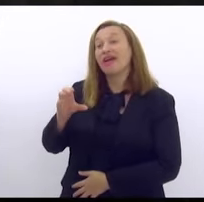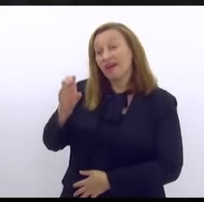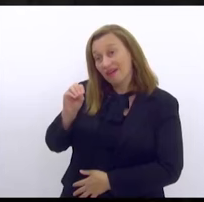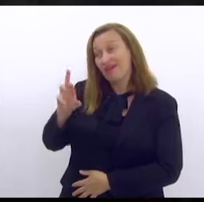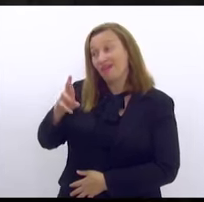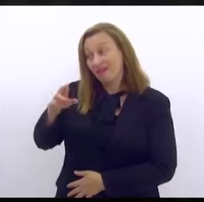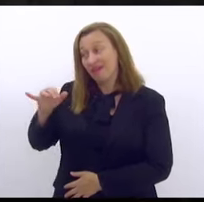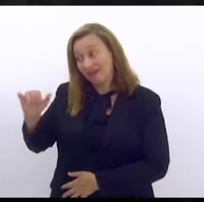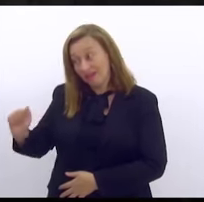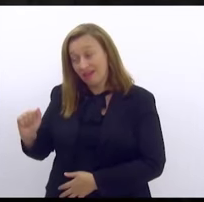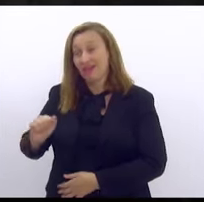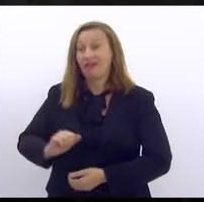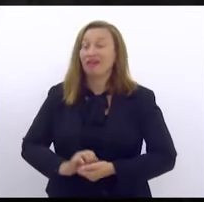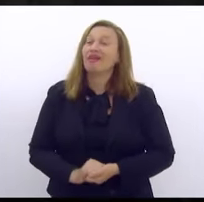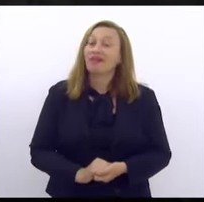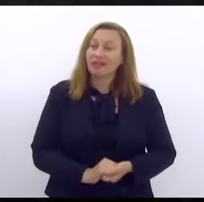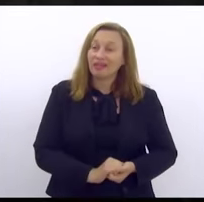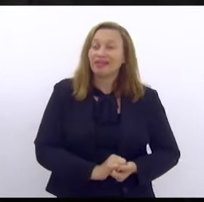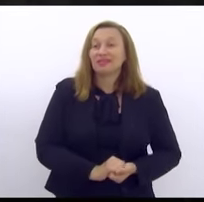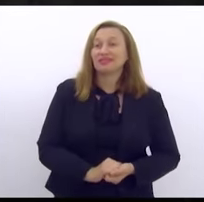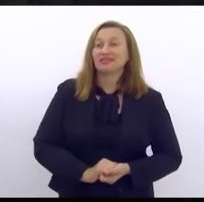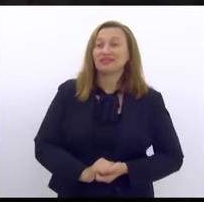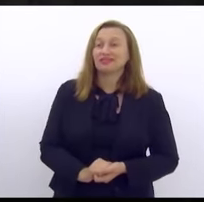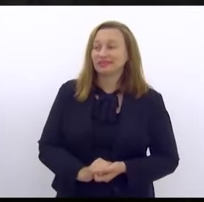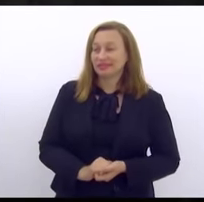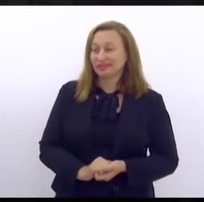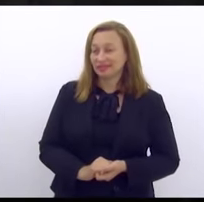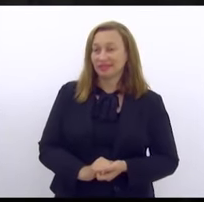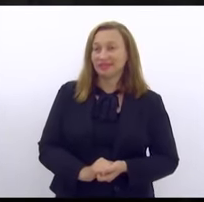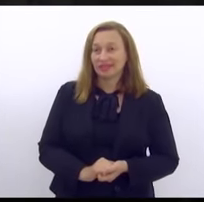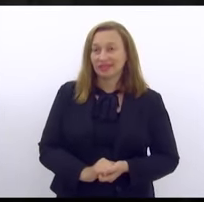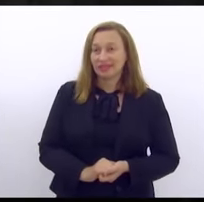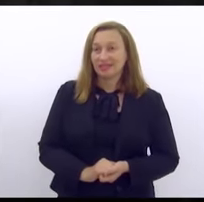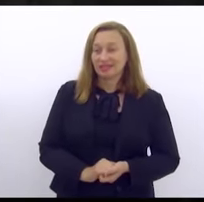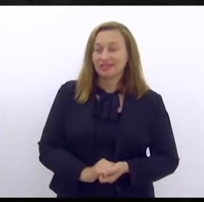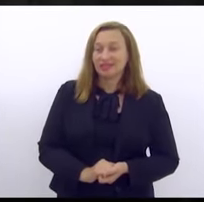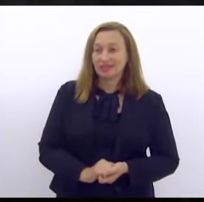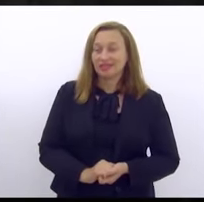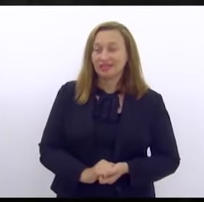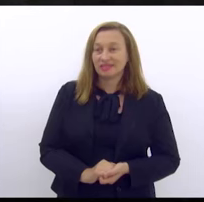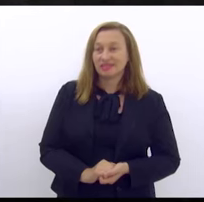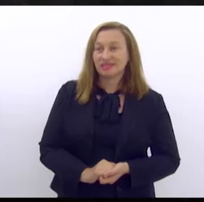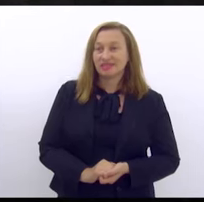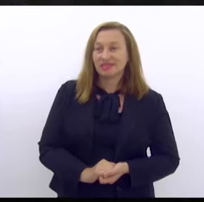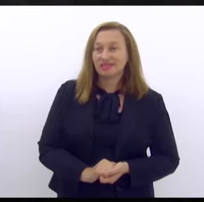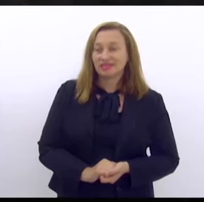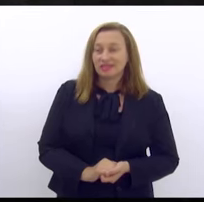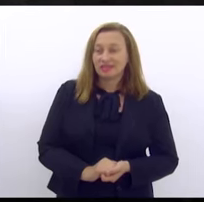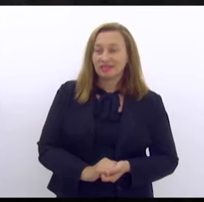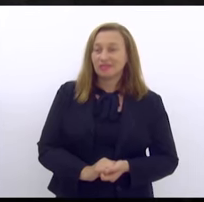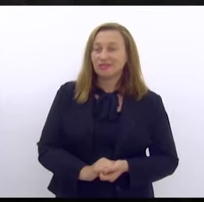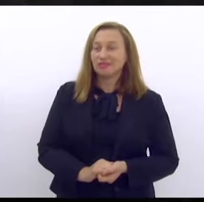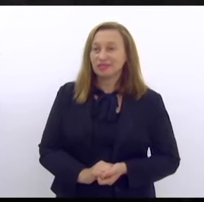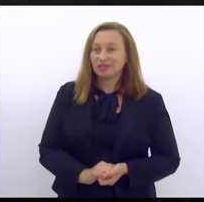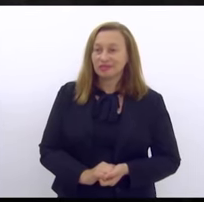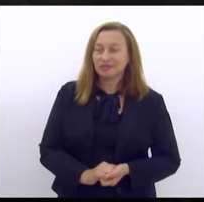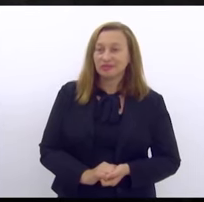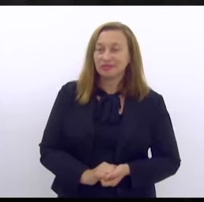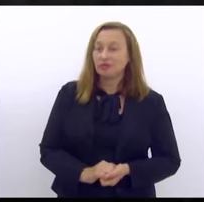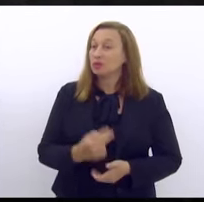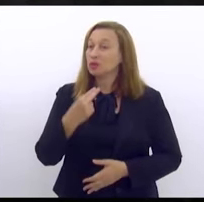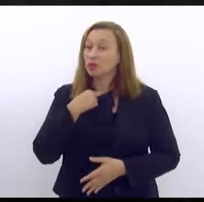equipe, que eu não consigo saber o nome de todos e posso cometer